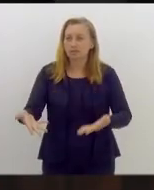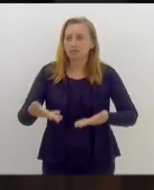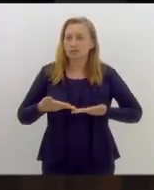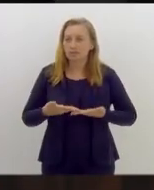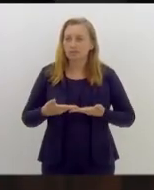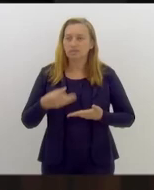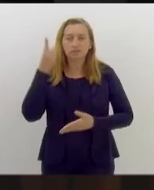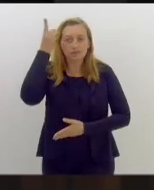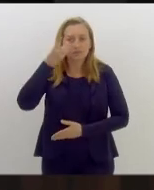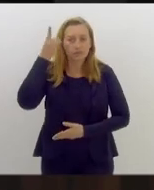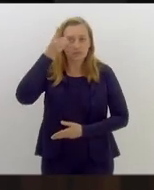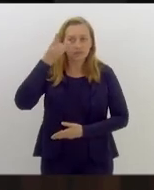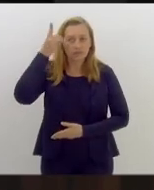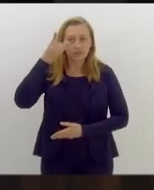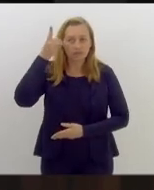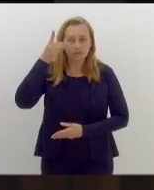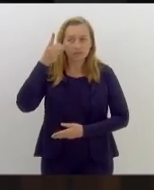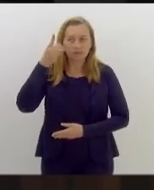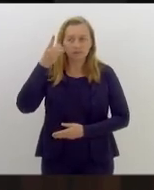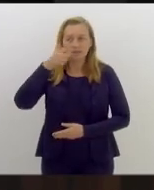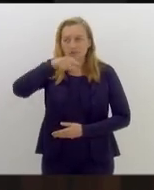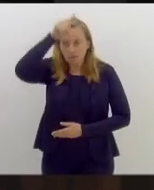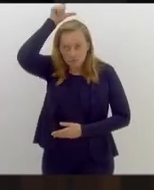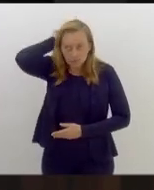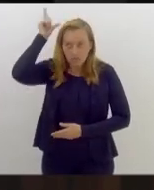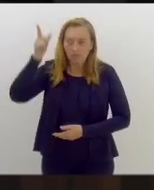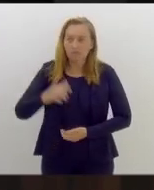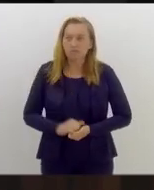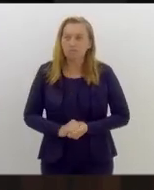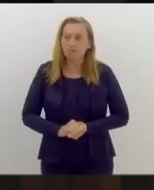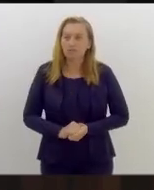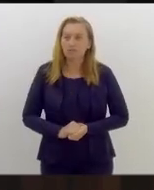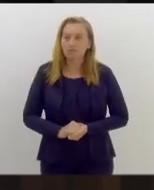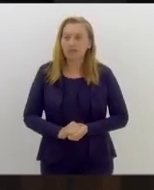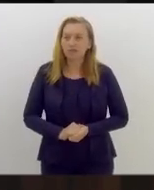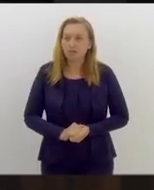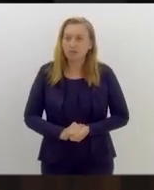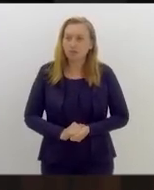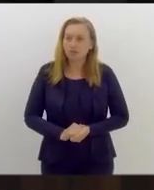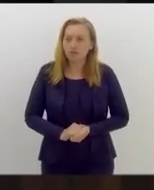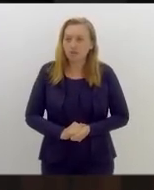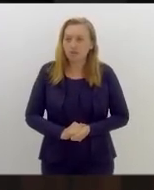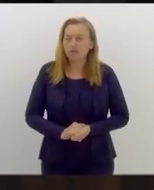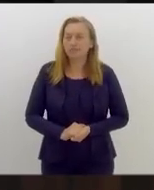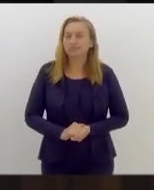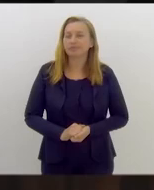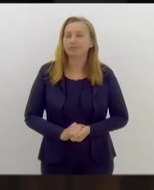ilustre deputado Luiz Paulo Correa da Rocha para fazer a leitura da ata da sessão anterior.